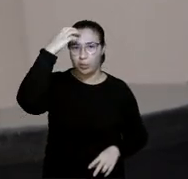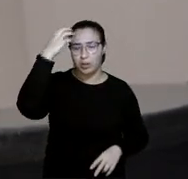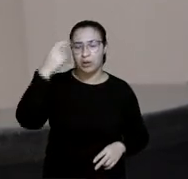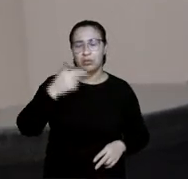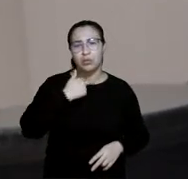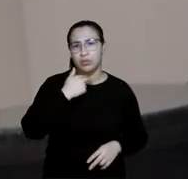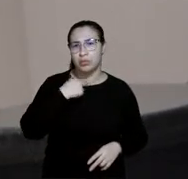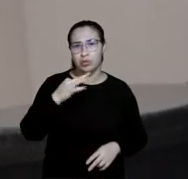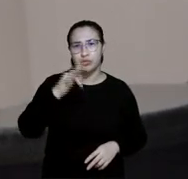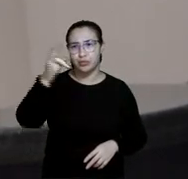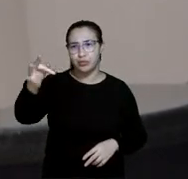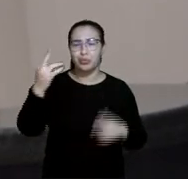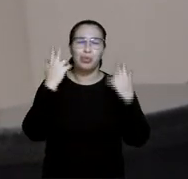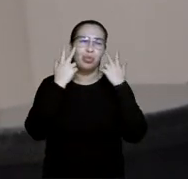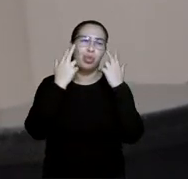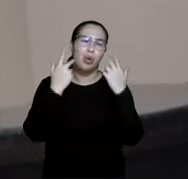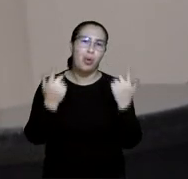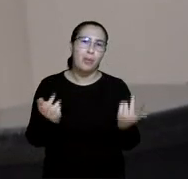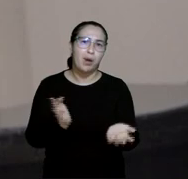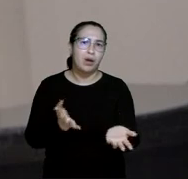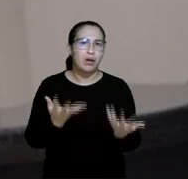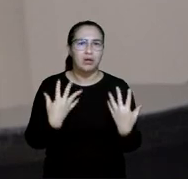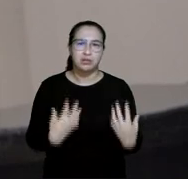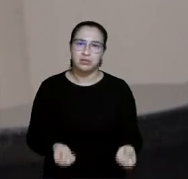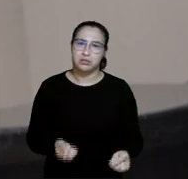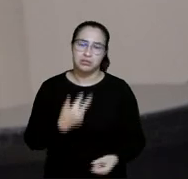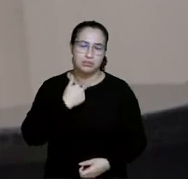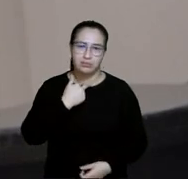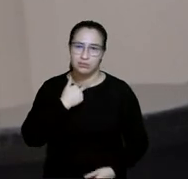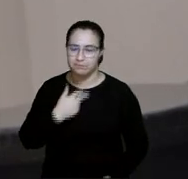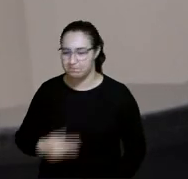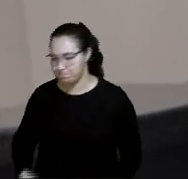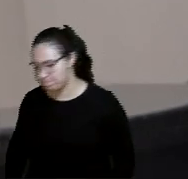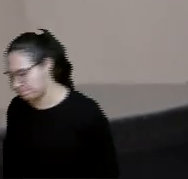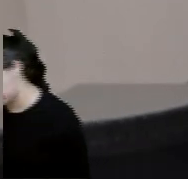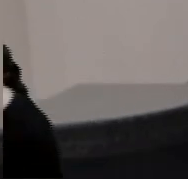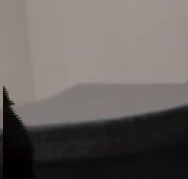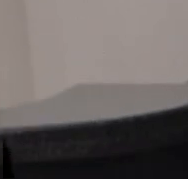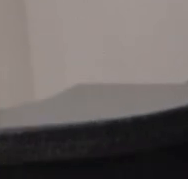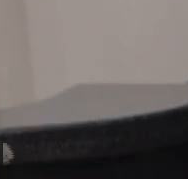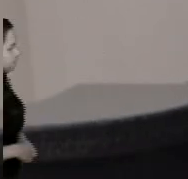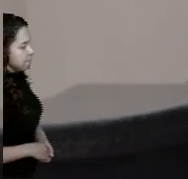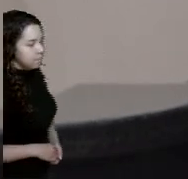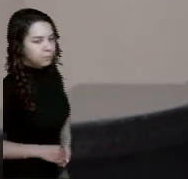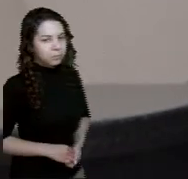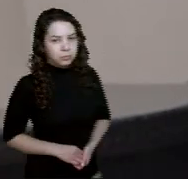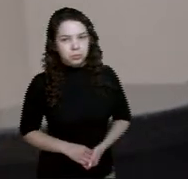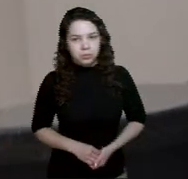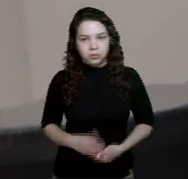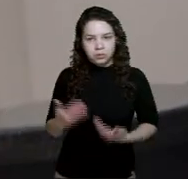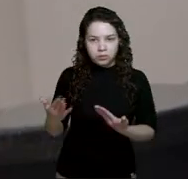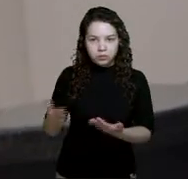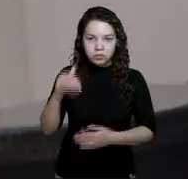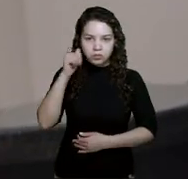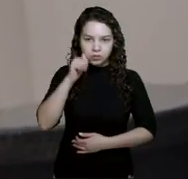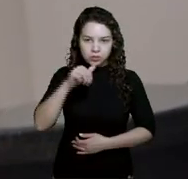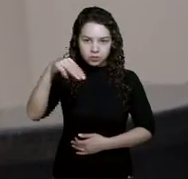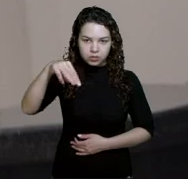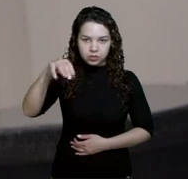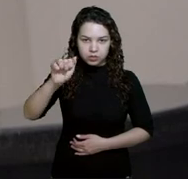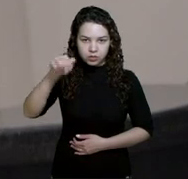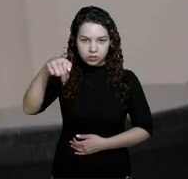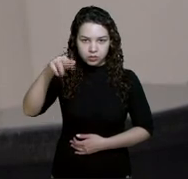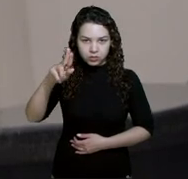nos próximos 60 dias que virão de campanha. No caso em específico da Manu, o ataque se enquadra